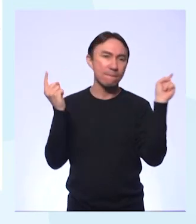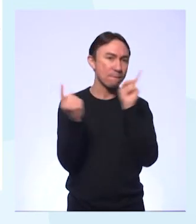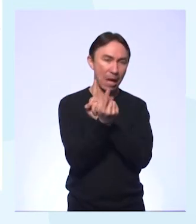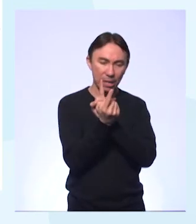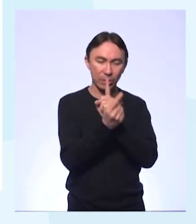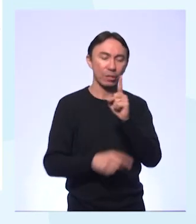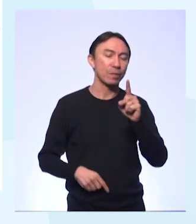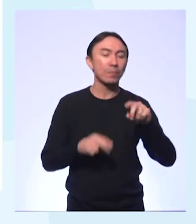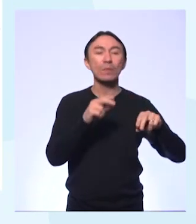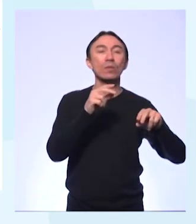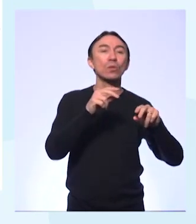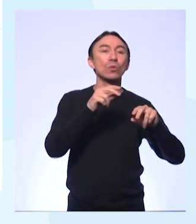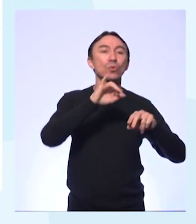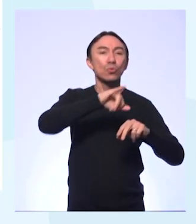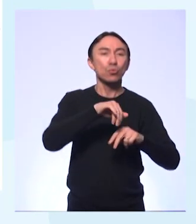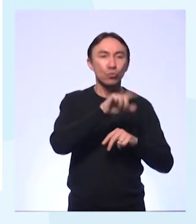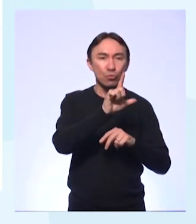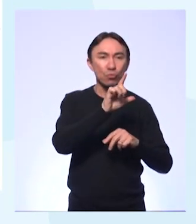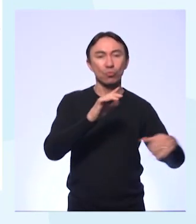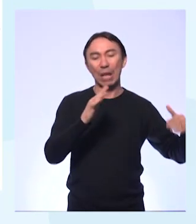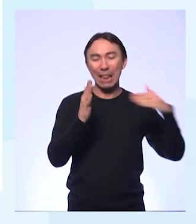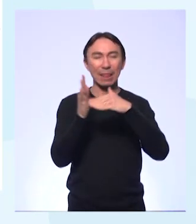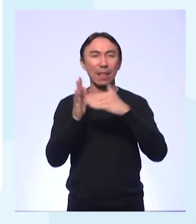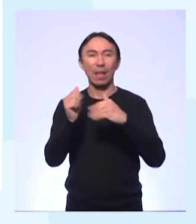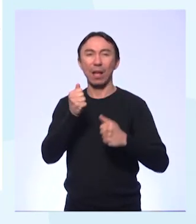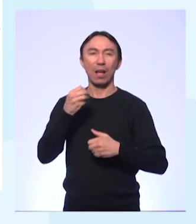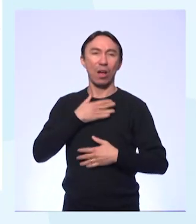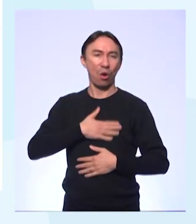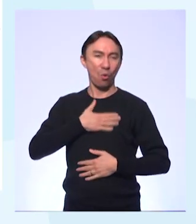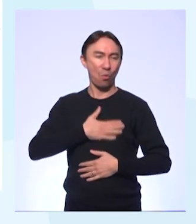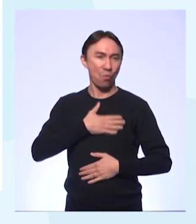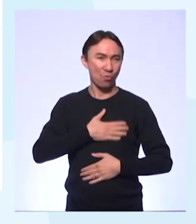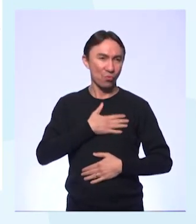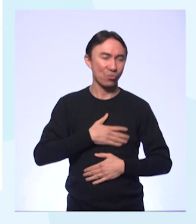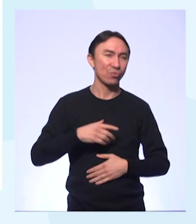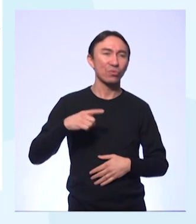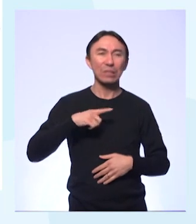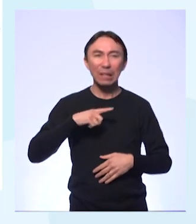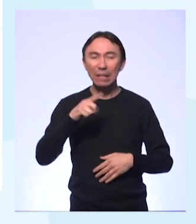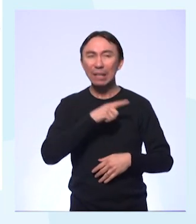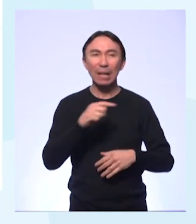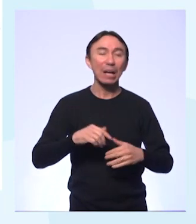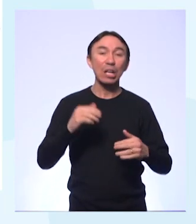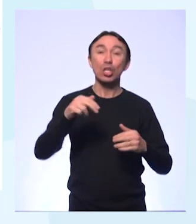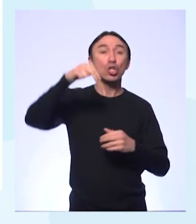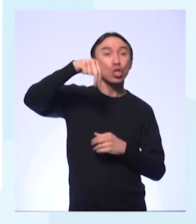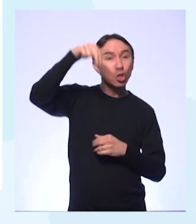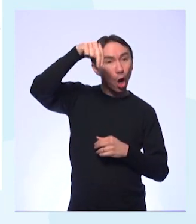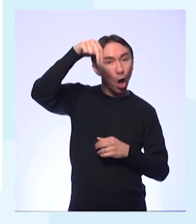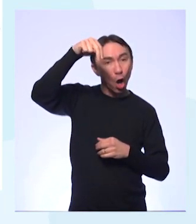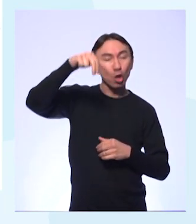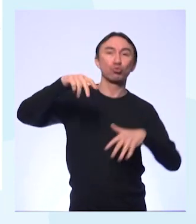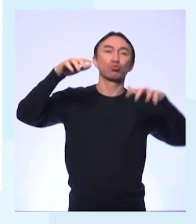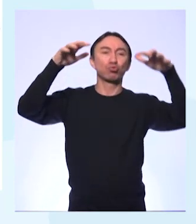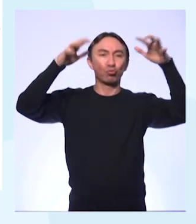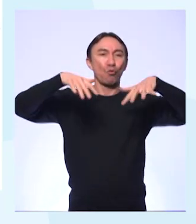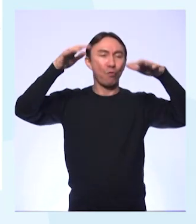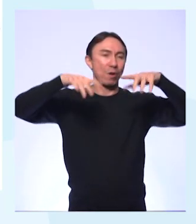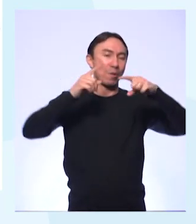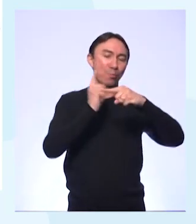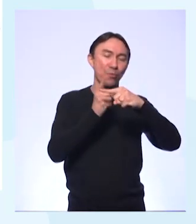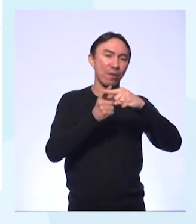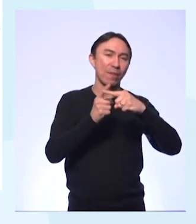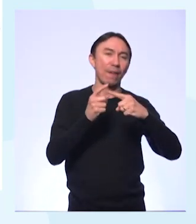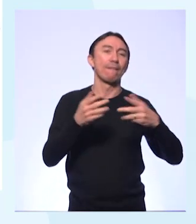agosto, nós temos uma projeção de chuvas no hemisfério norte, que é verão, mais na região próxima da linha